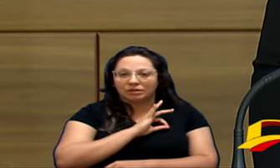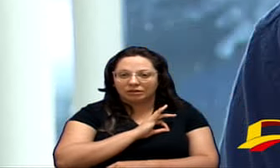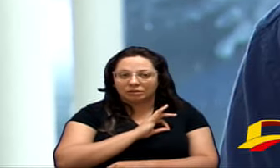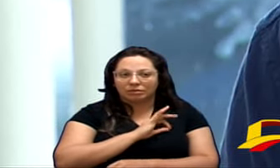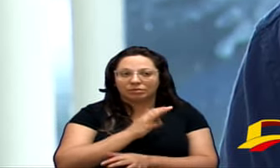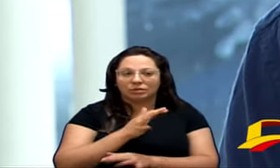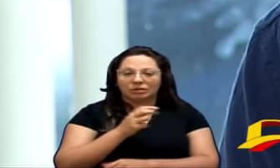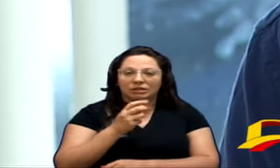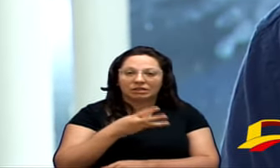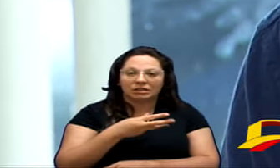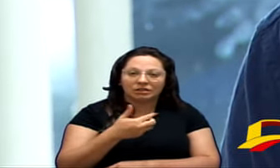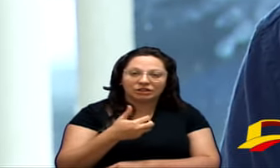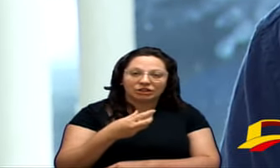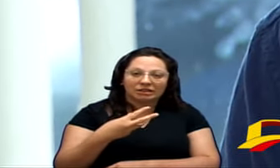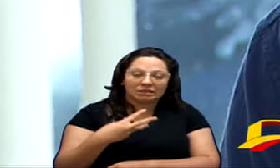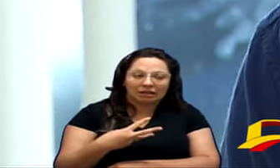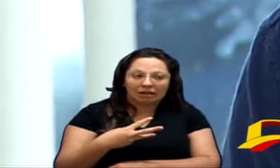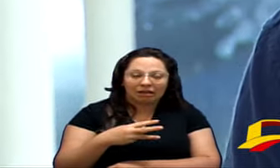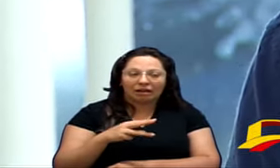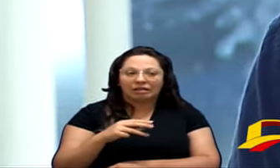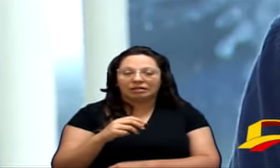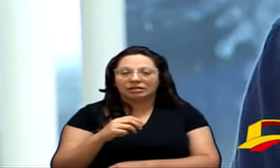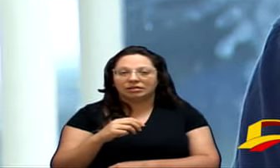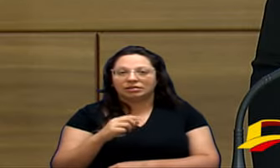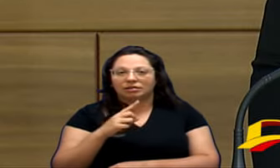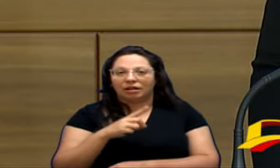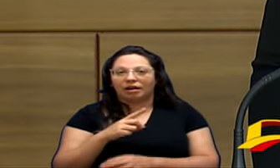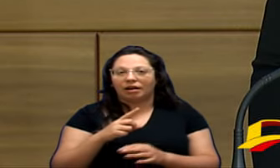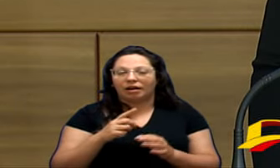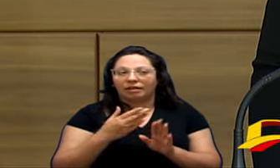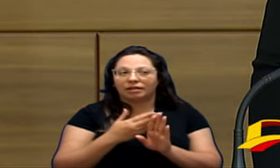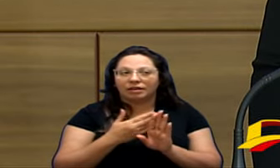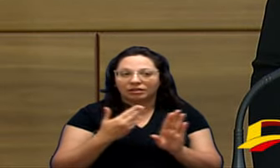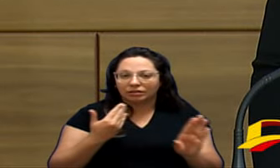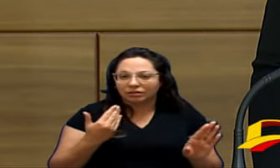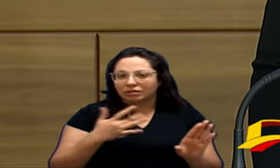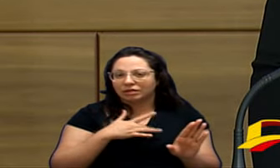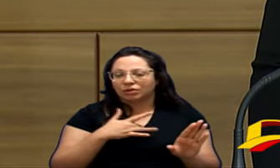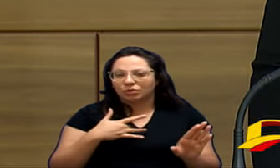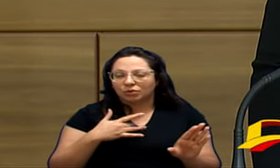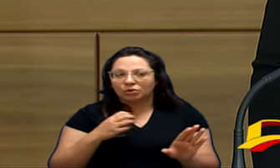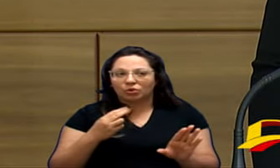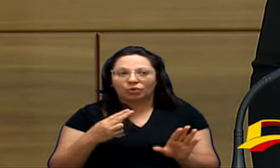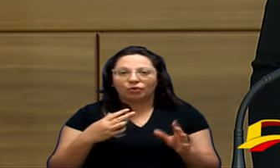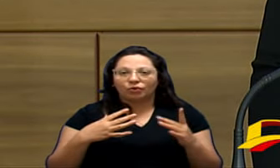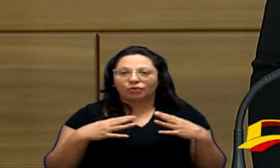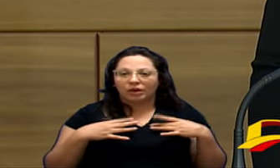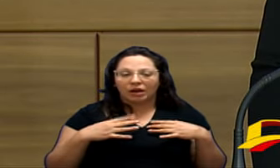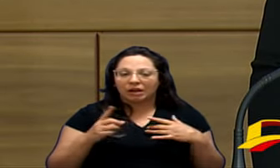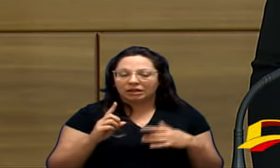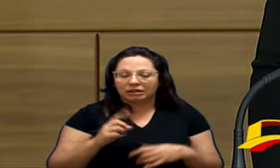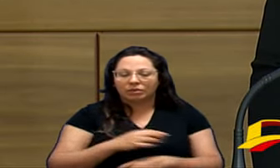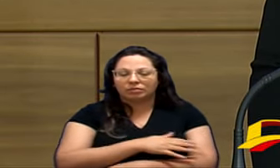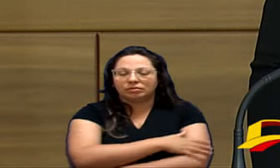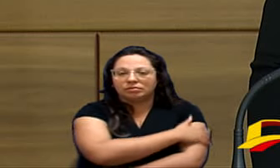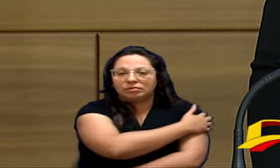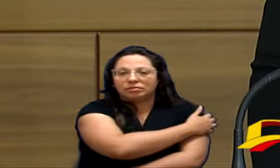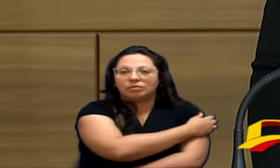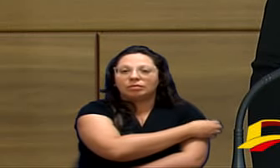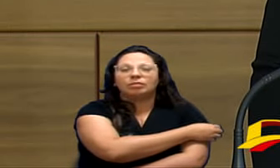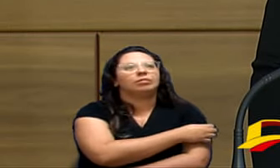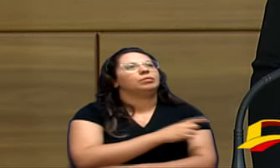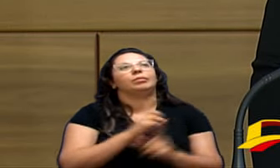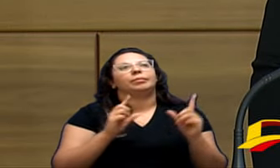se não me fale a memória sem contar férias eh afastamento por motivo de saúde entendeu temos menos